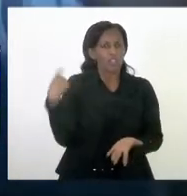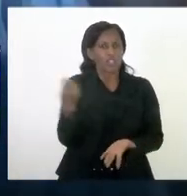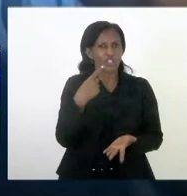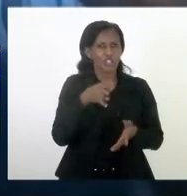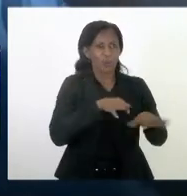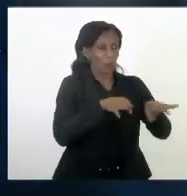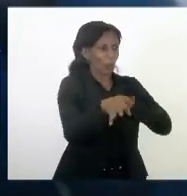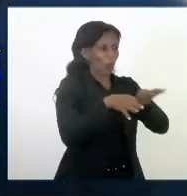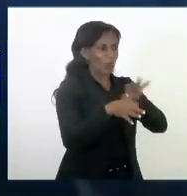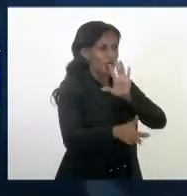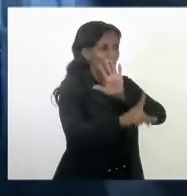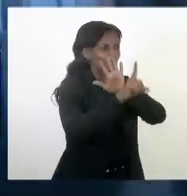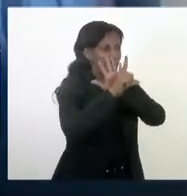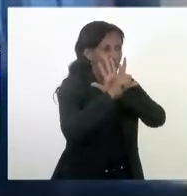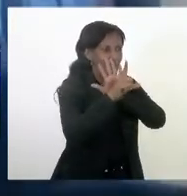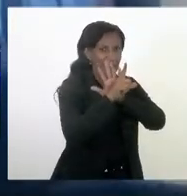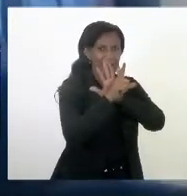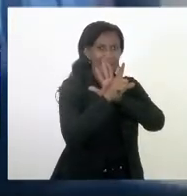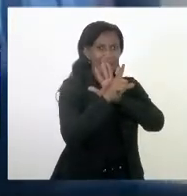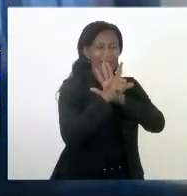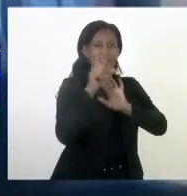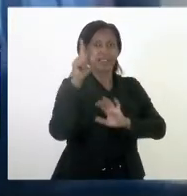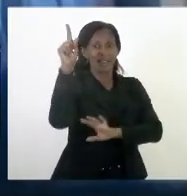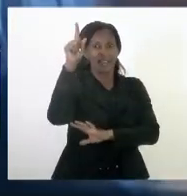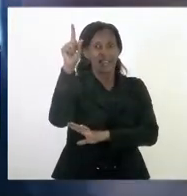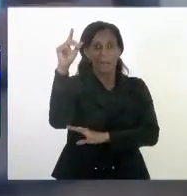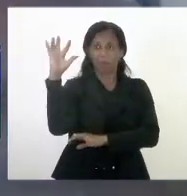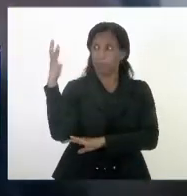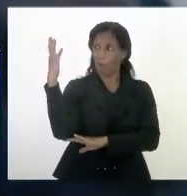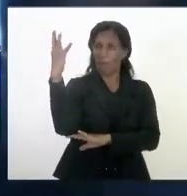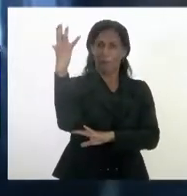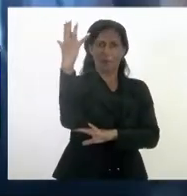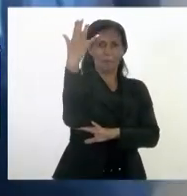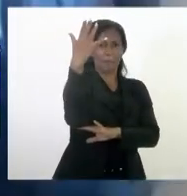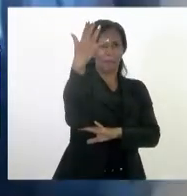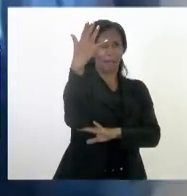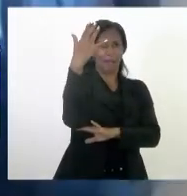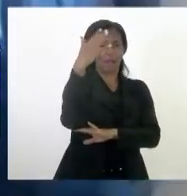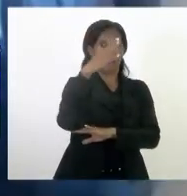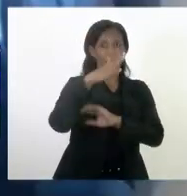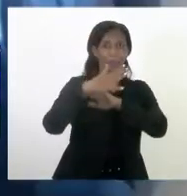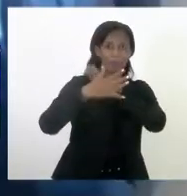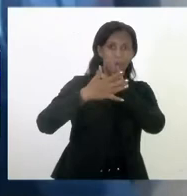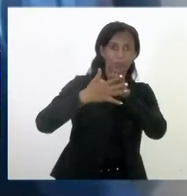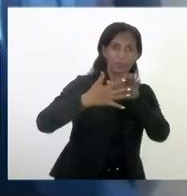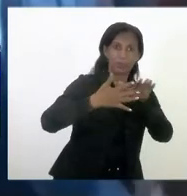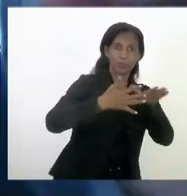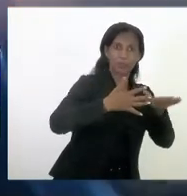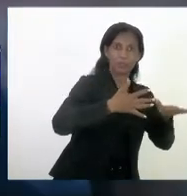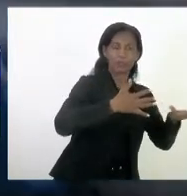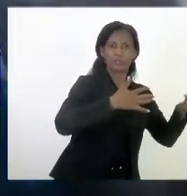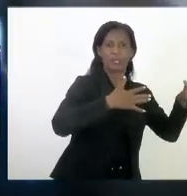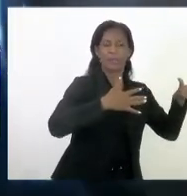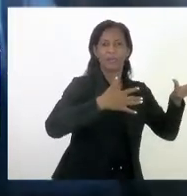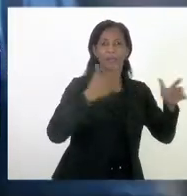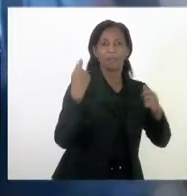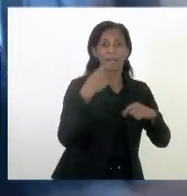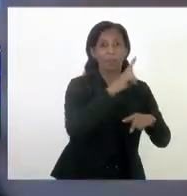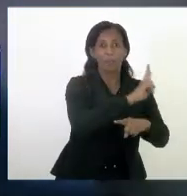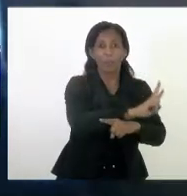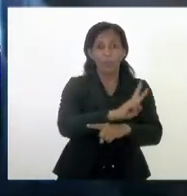aqui, aprovamos leis de reconstituição da Mata Atlântica, de conseguir recursos para reconstituir. Isso significa